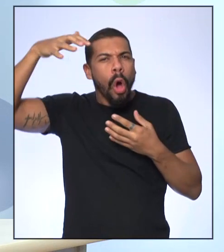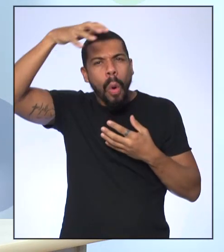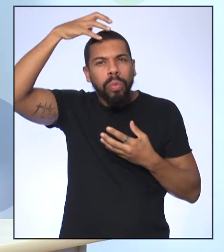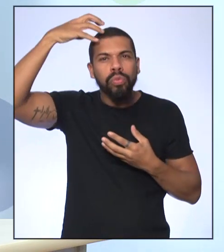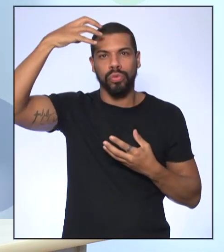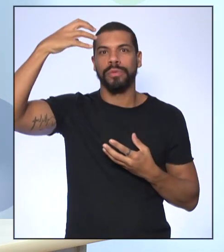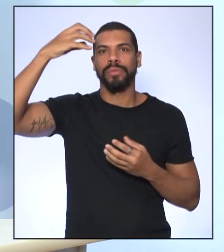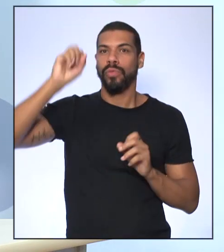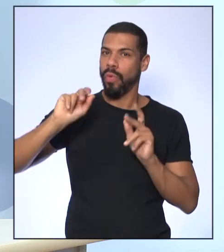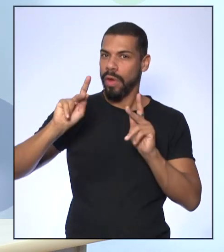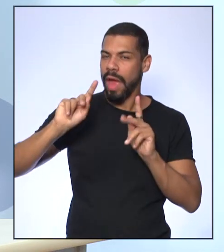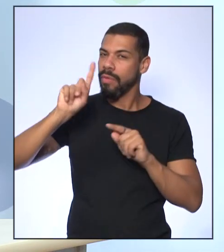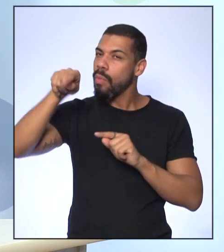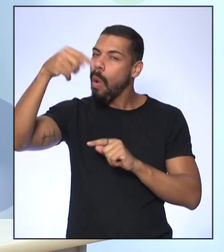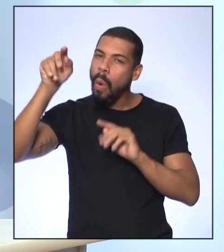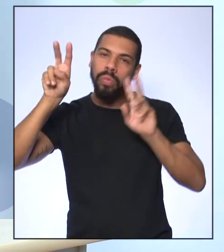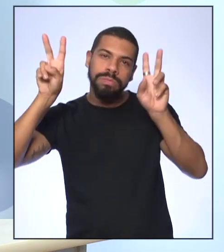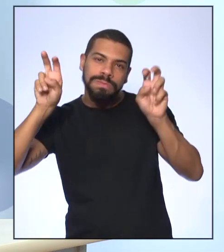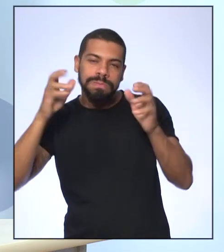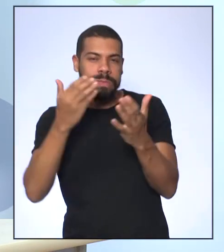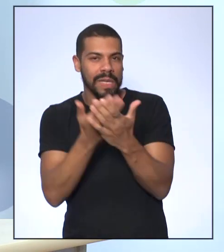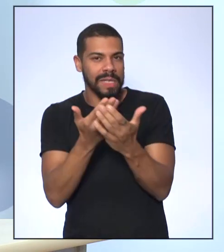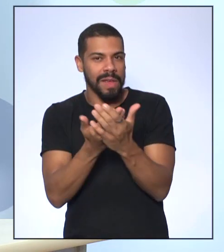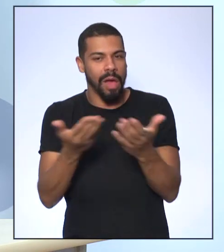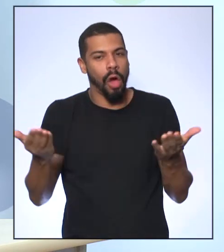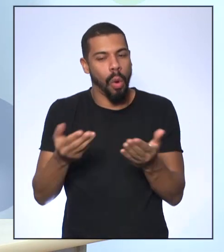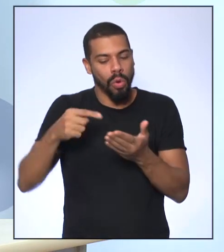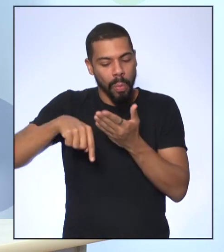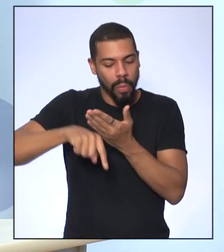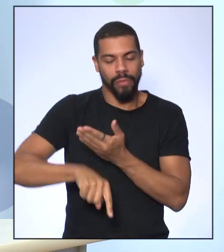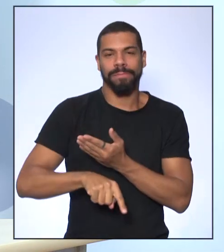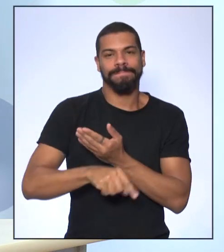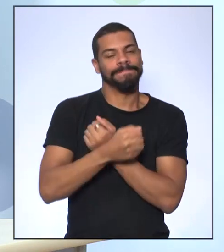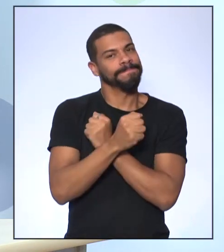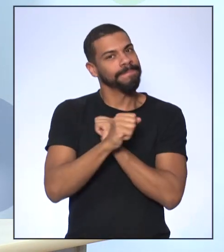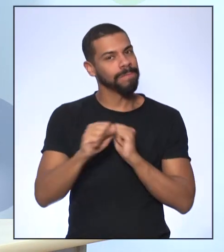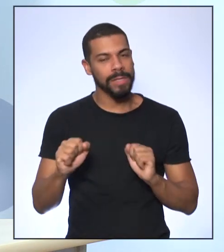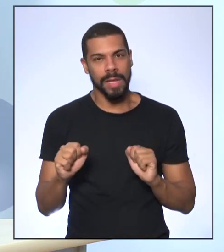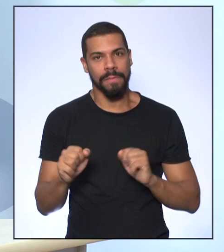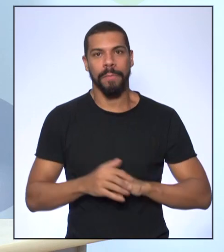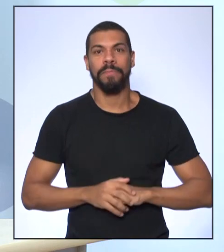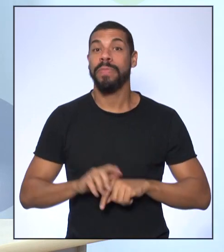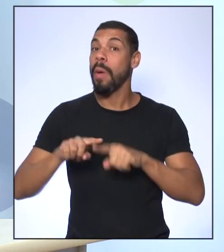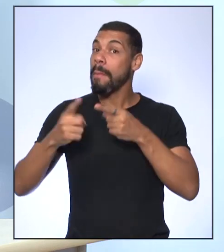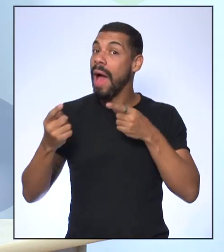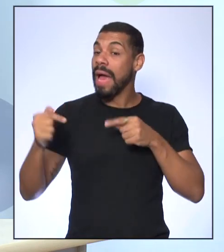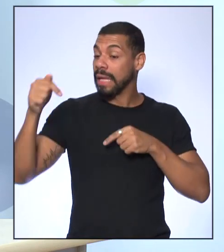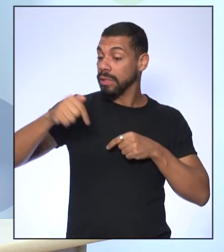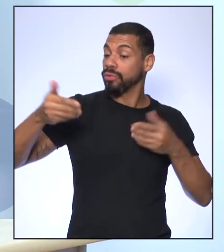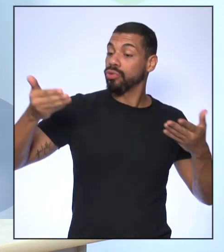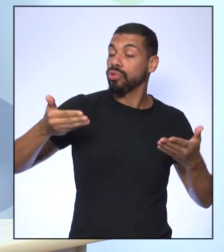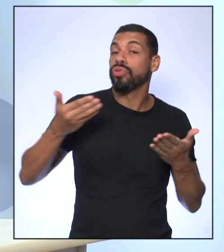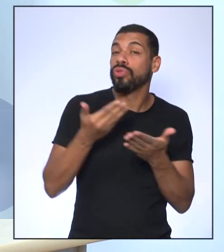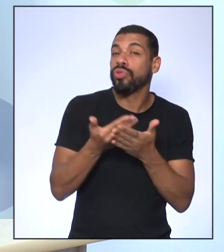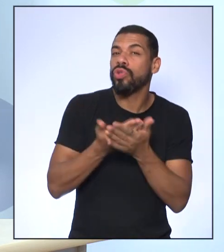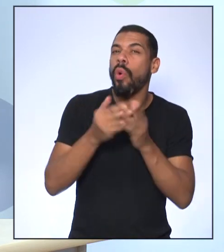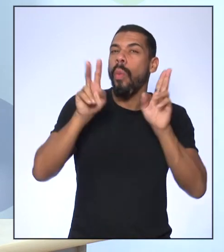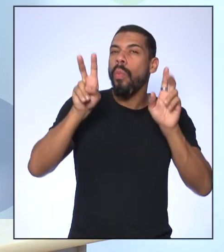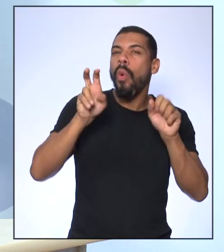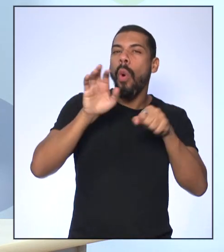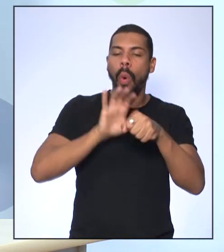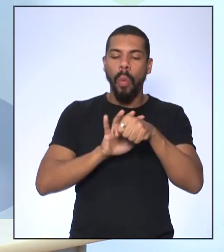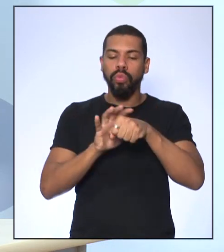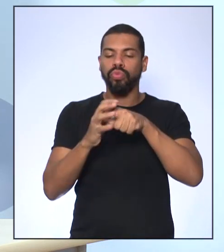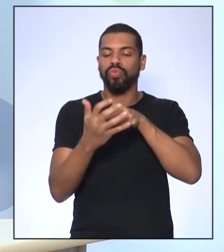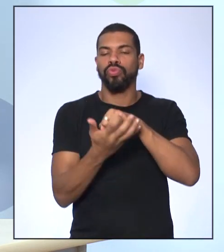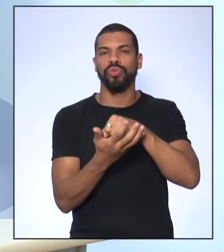um outro tema de aula, não dá para se aprofundar muito. Então, vamos voltar aqui para o tema. O COVID, como